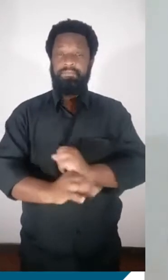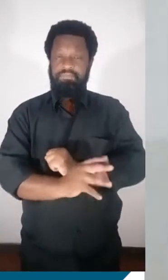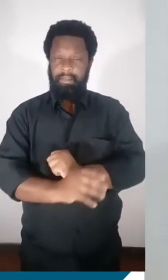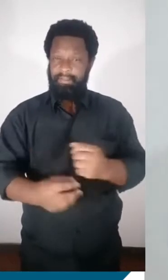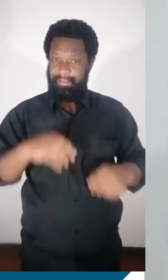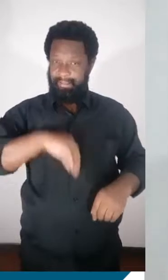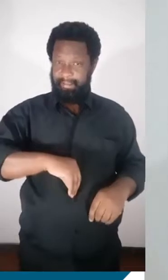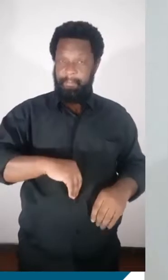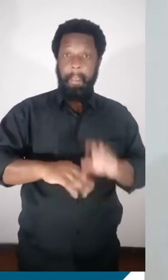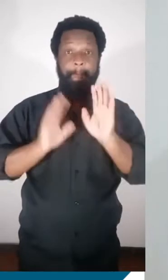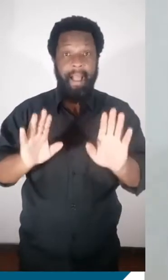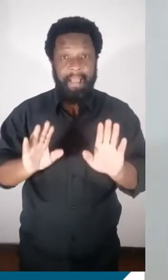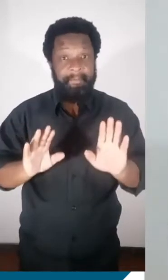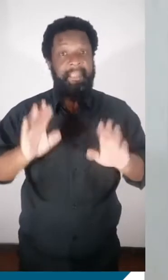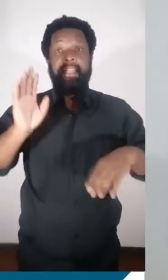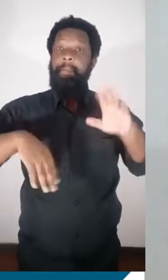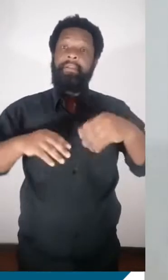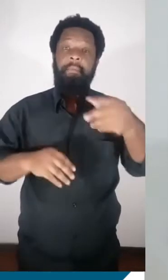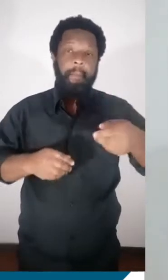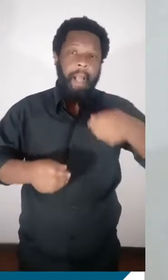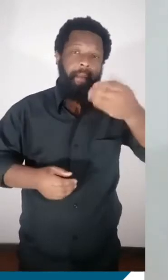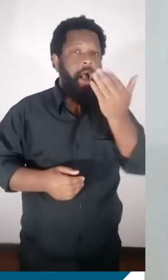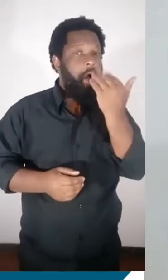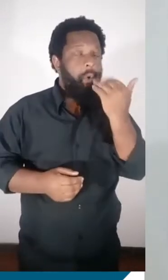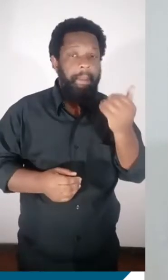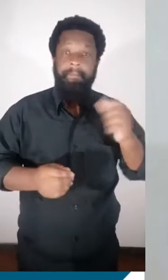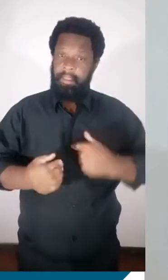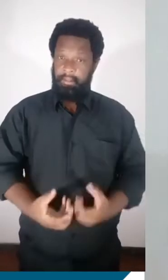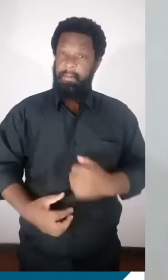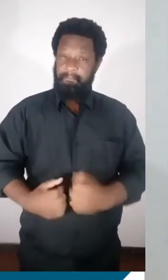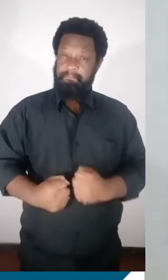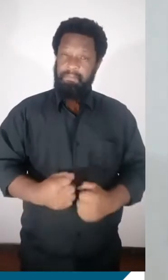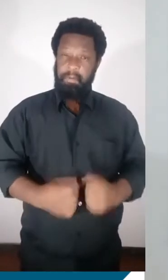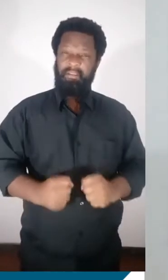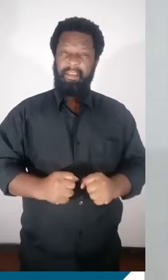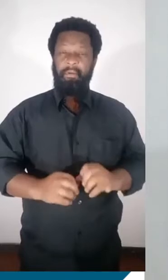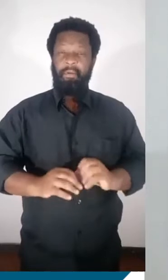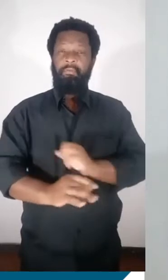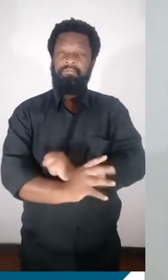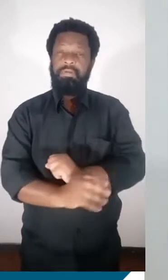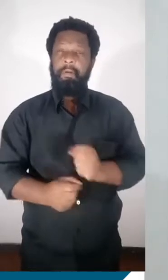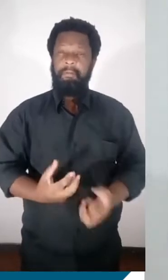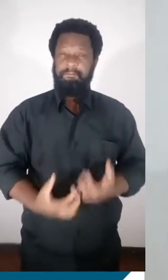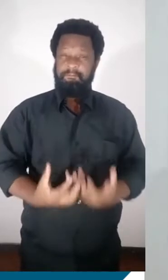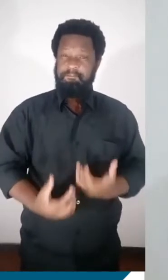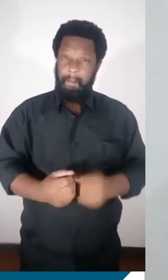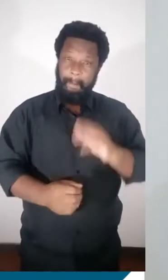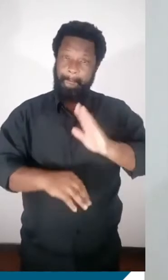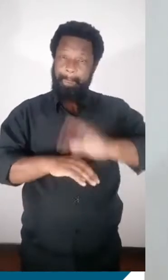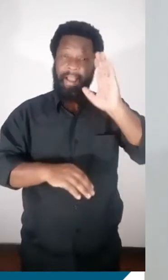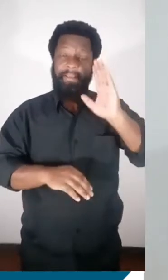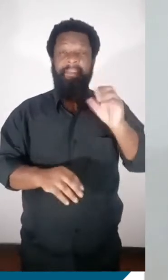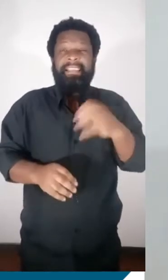ácido clorídrico. Porém, dependendo da nossa alimentação, o suco gástrico ele pode ficar mais ácido do que o